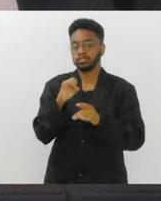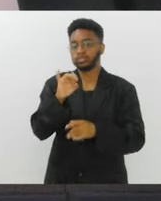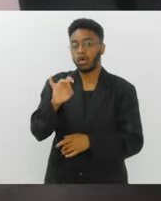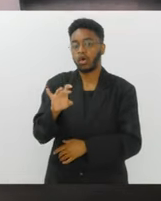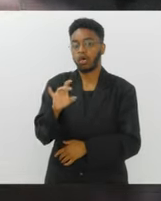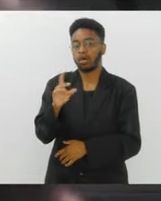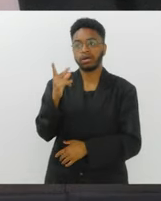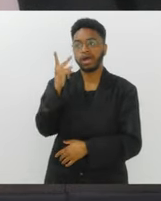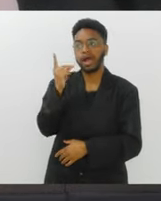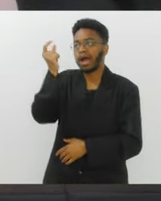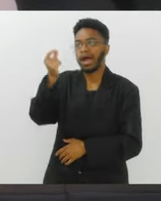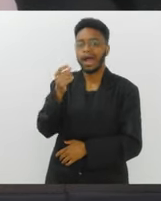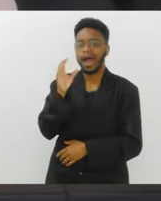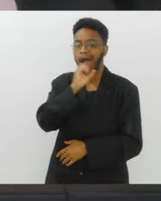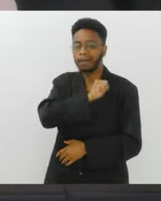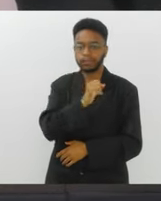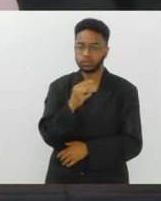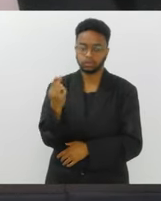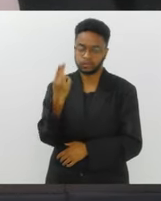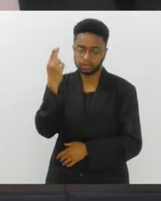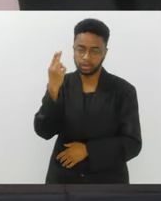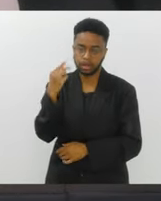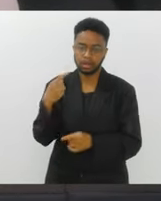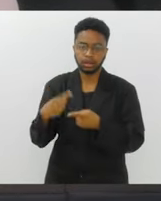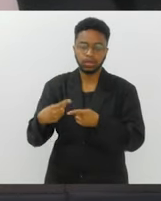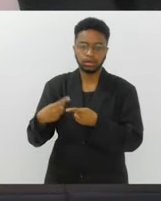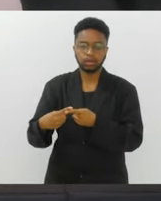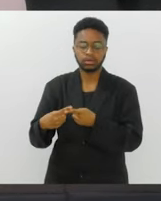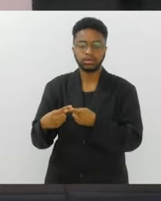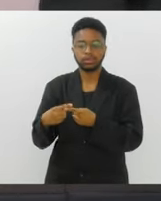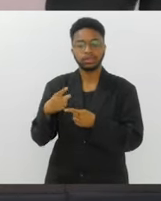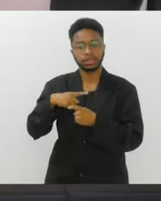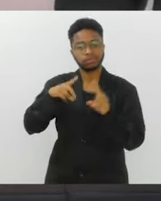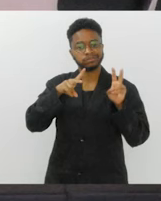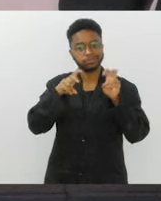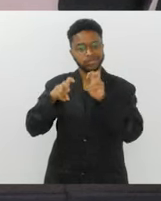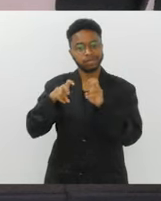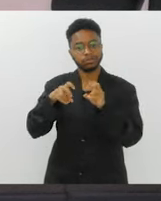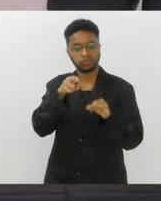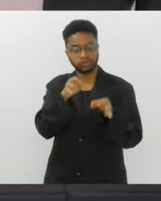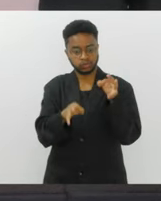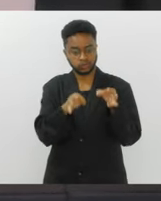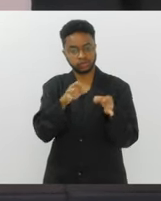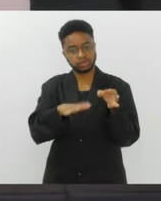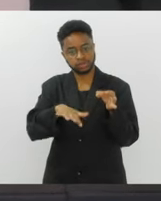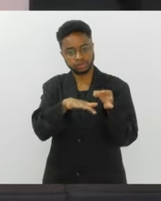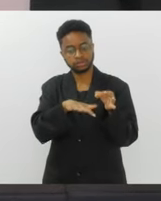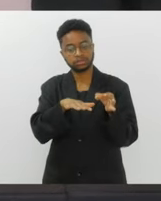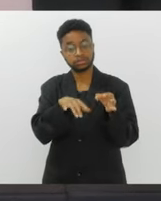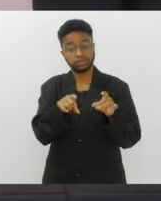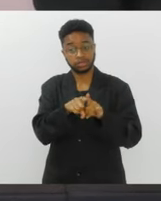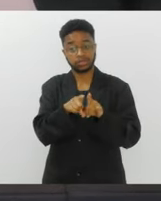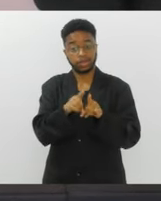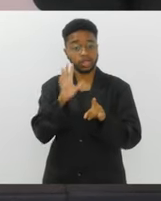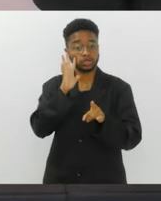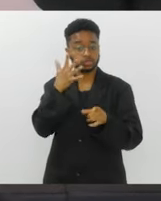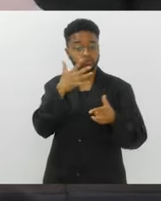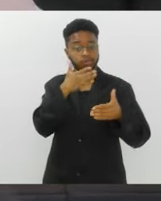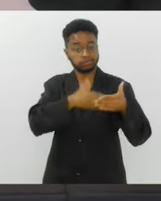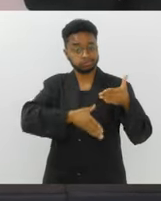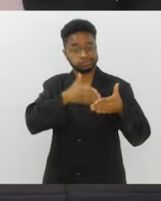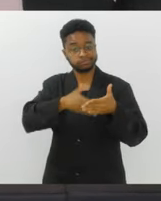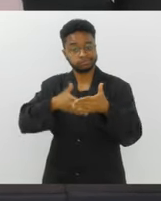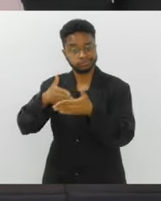dedo, né? Além de se ter a questão jurídica, de resolver um imbróglio, tem que